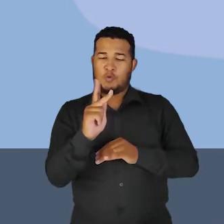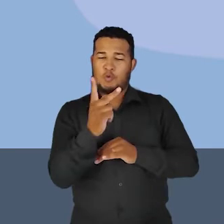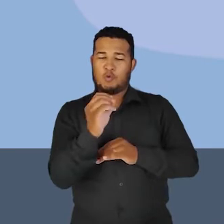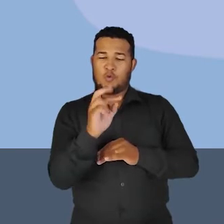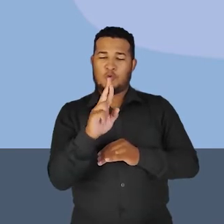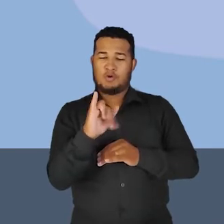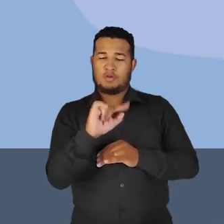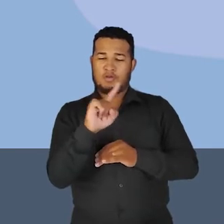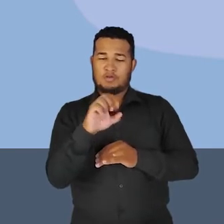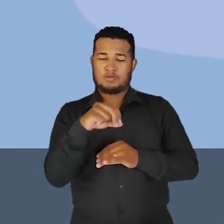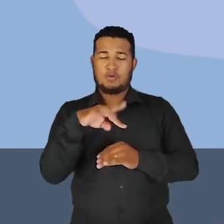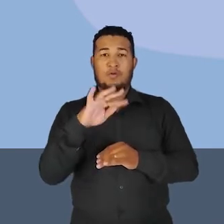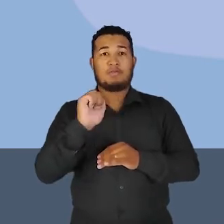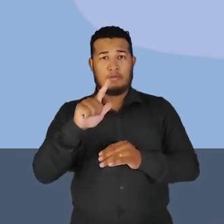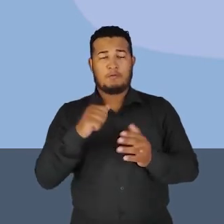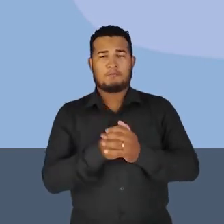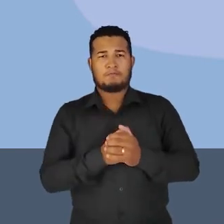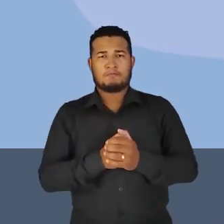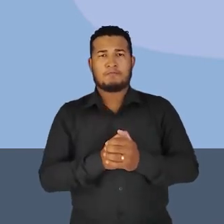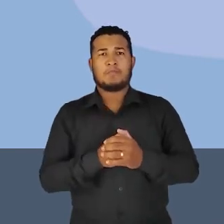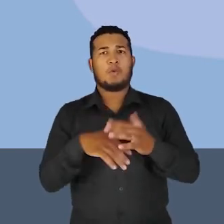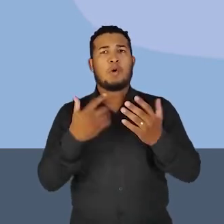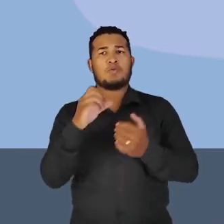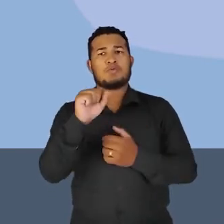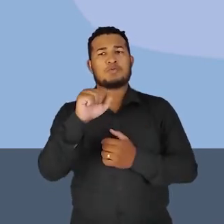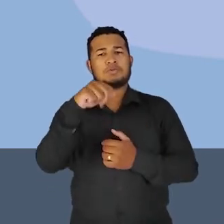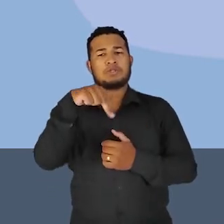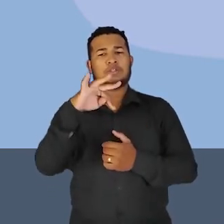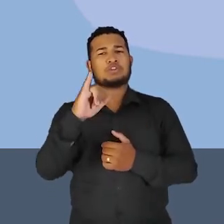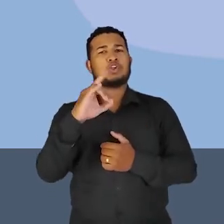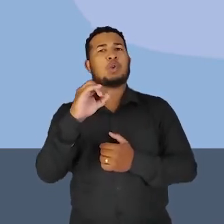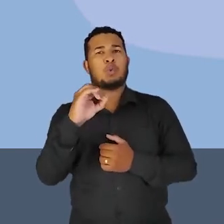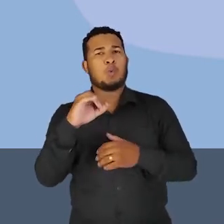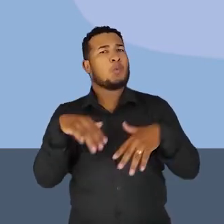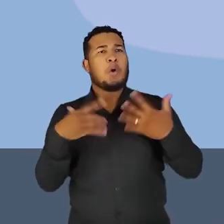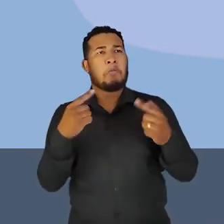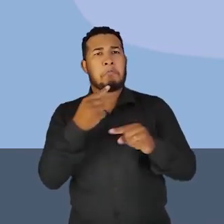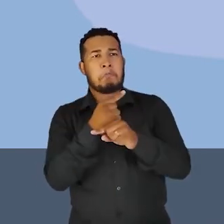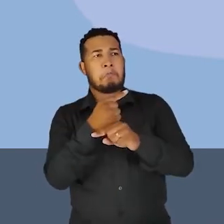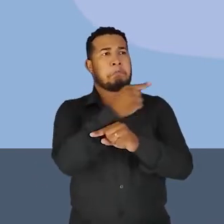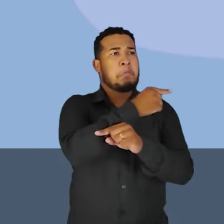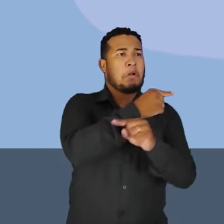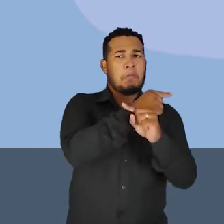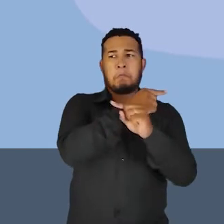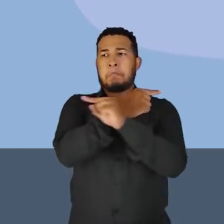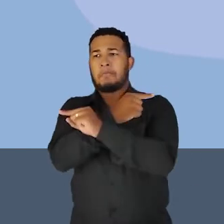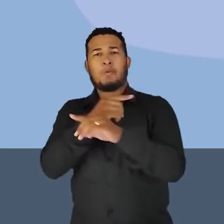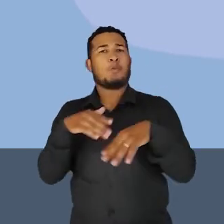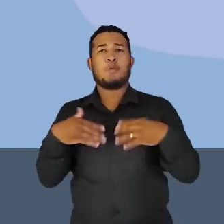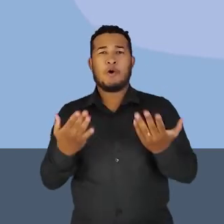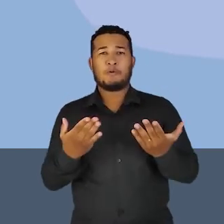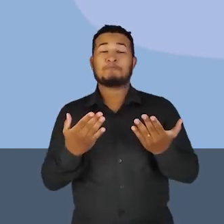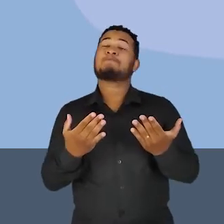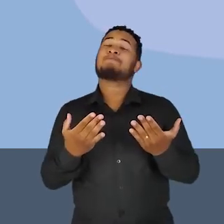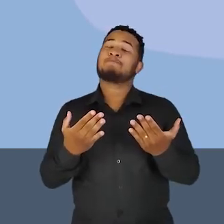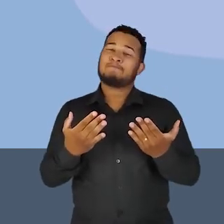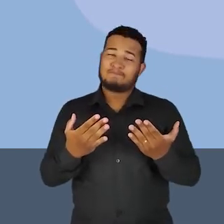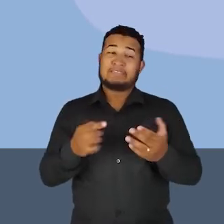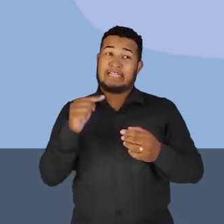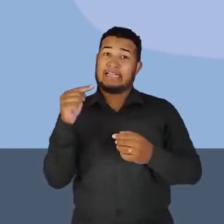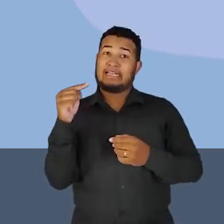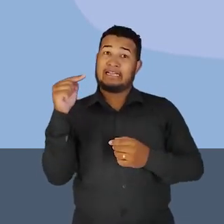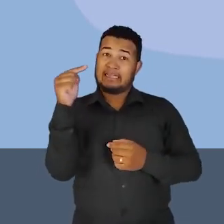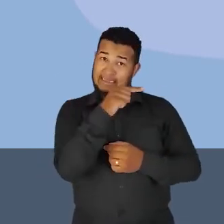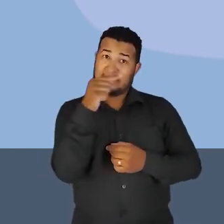seria o sentido deste vetor resultante? Aí, o sentido do vetor resultante,